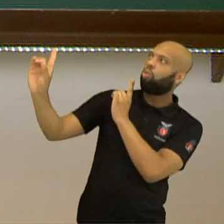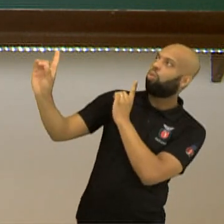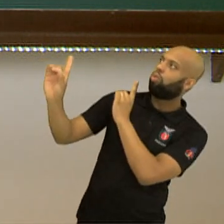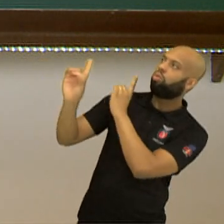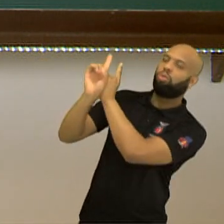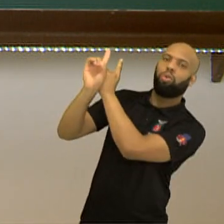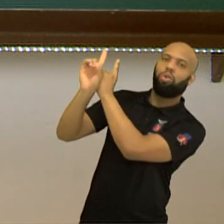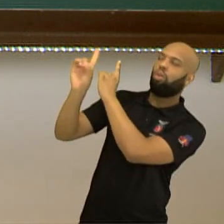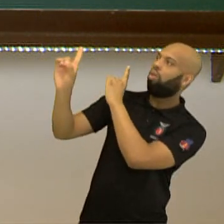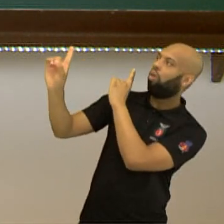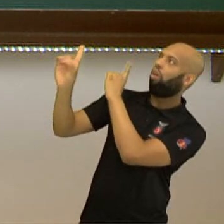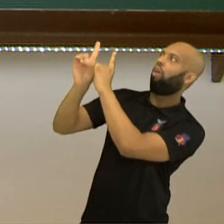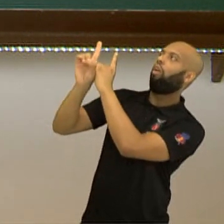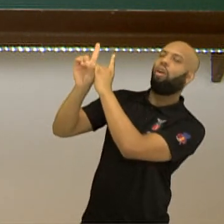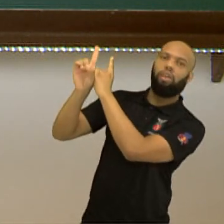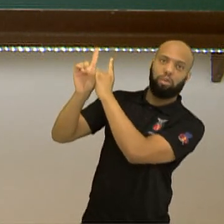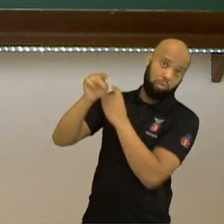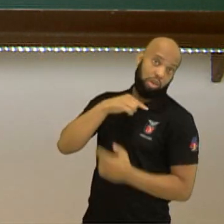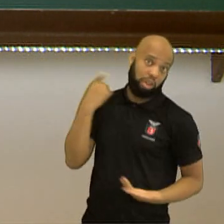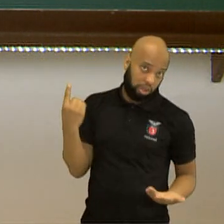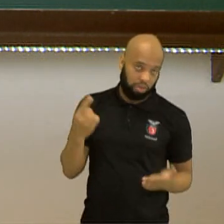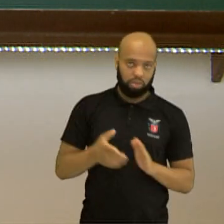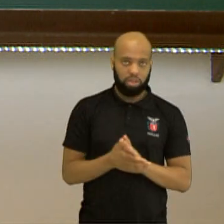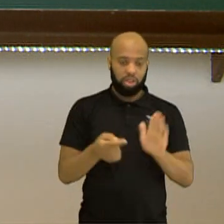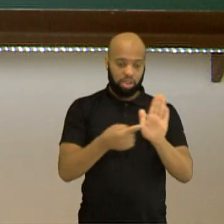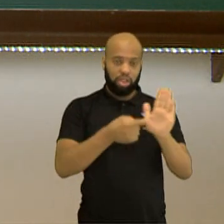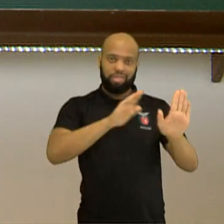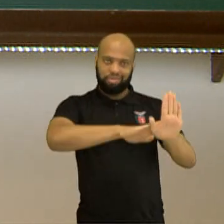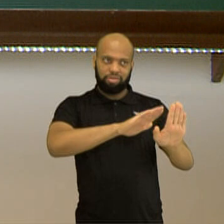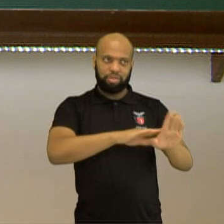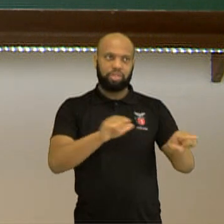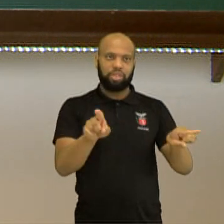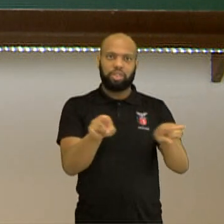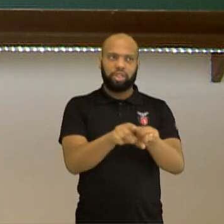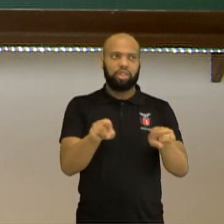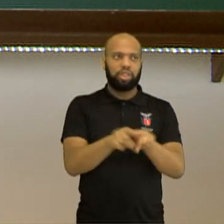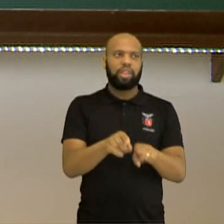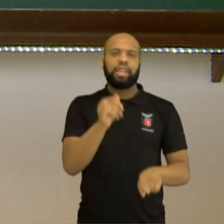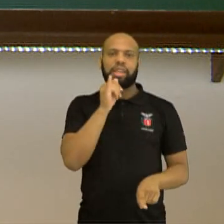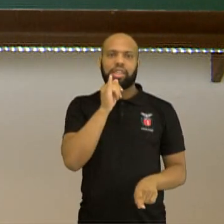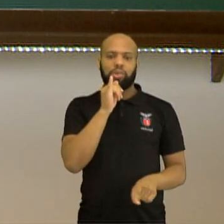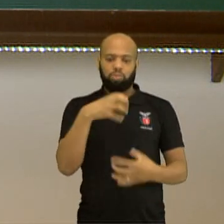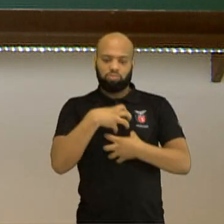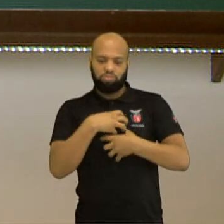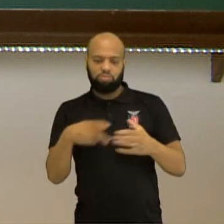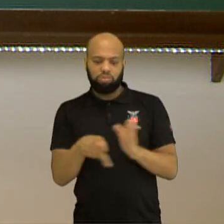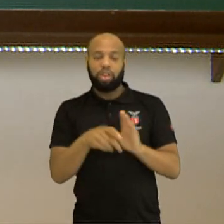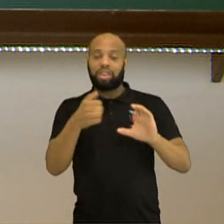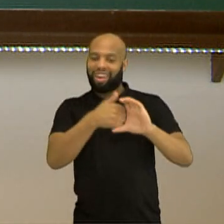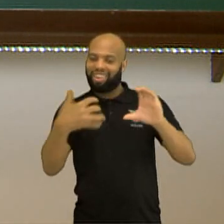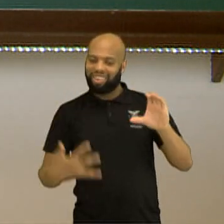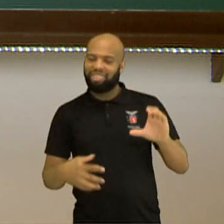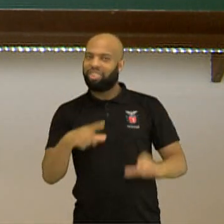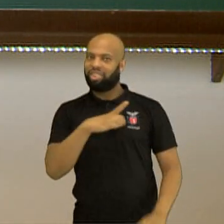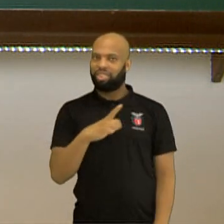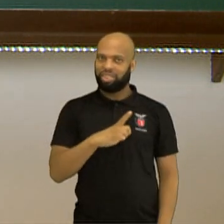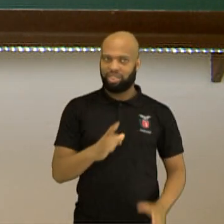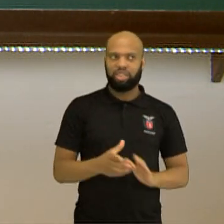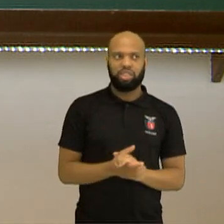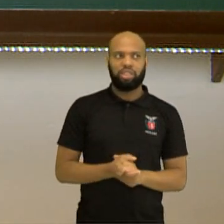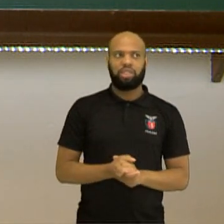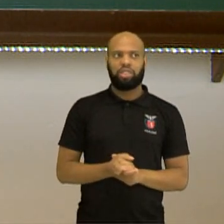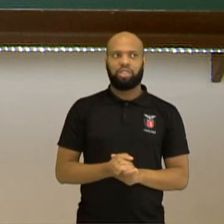lugar de morte, por exemplo. A metáfora, né? A aproximação dos sentidos por uma característica, né?